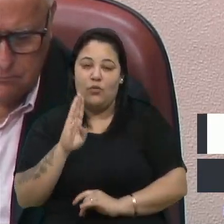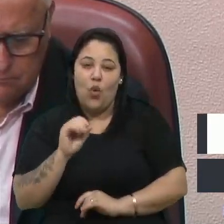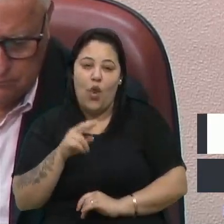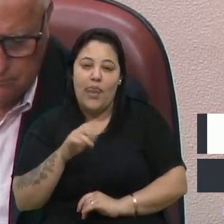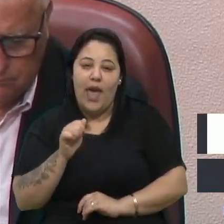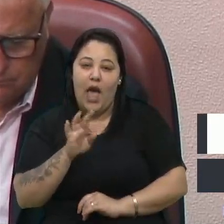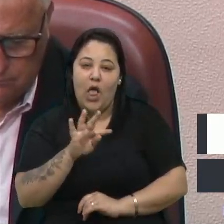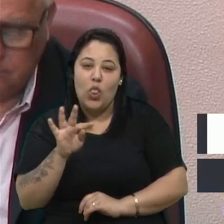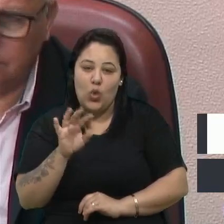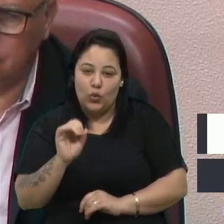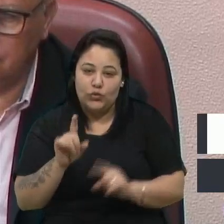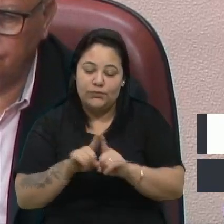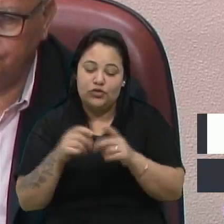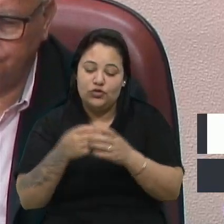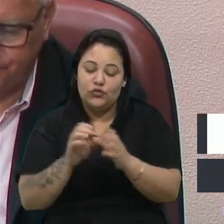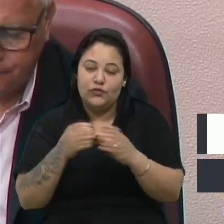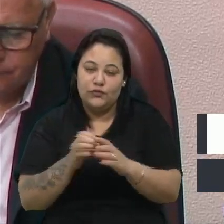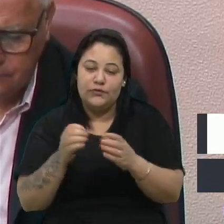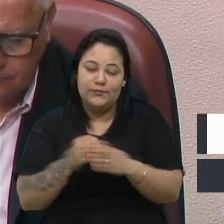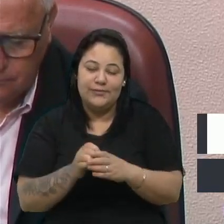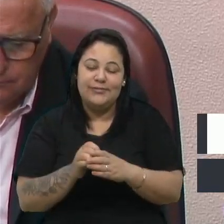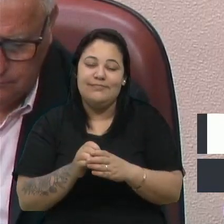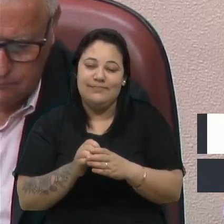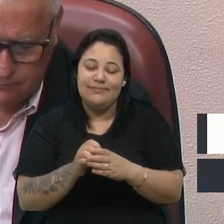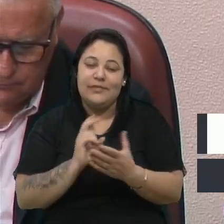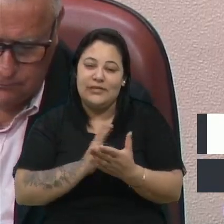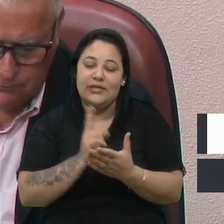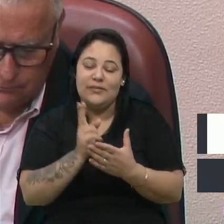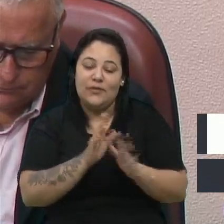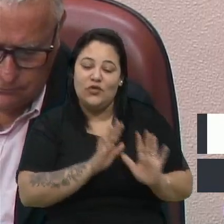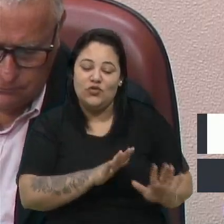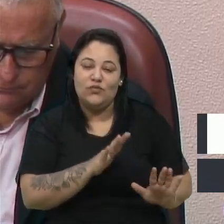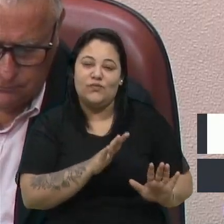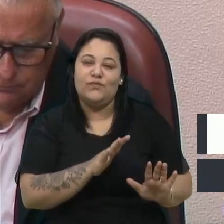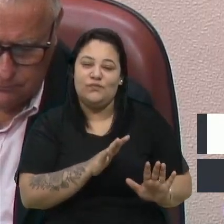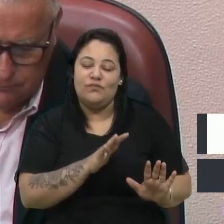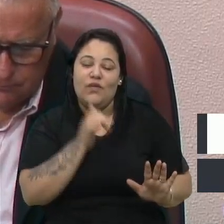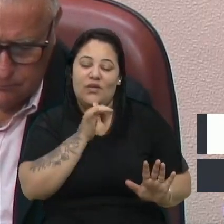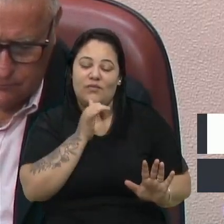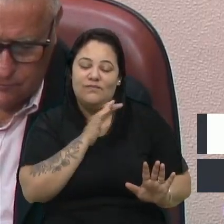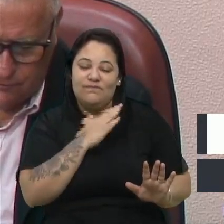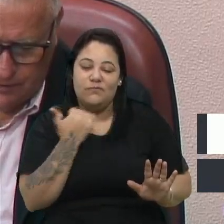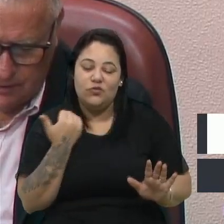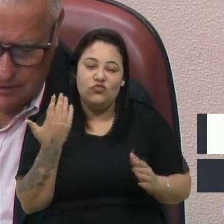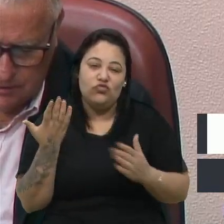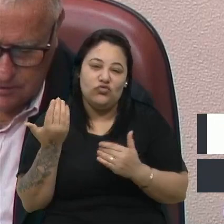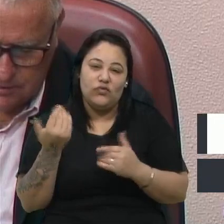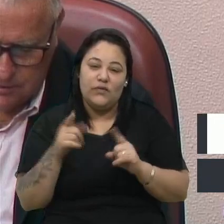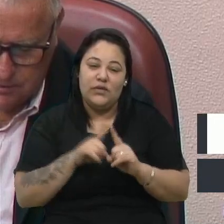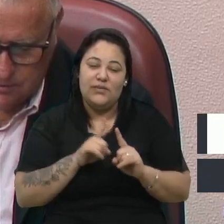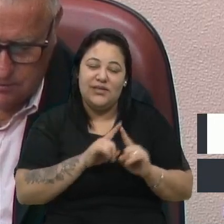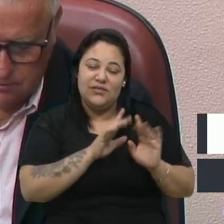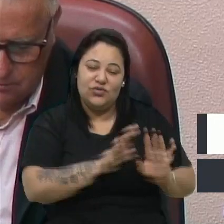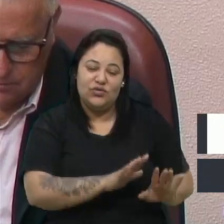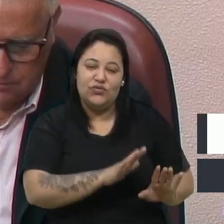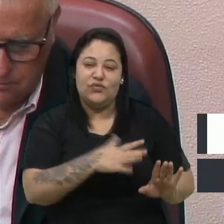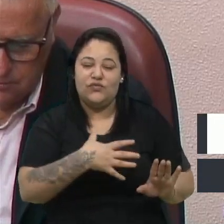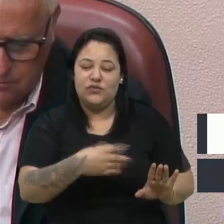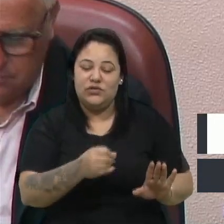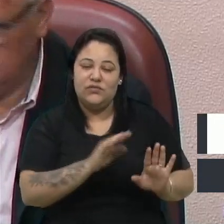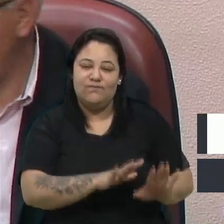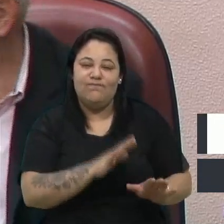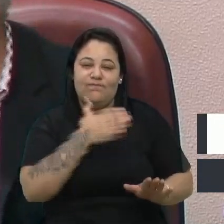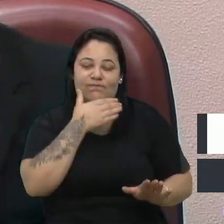quintas-feiras. Deixou, então, tão jovem, nos deixou, tão jovem, deixou seu filho, deixou seu